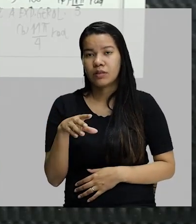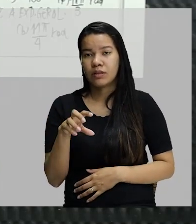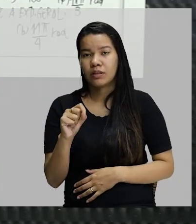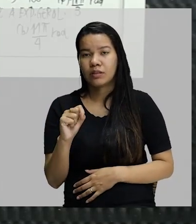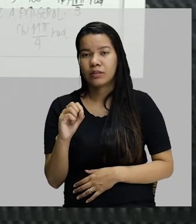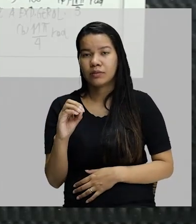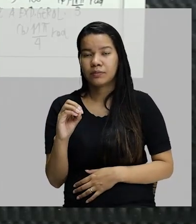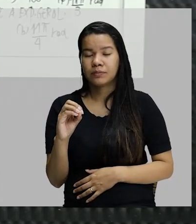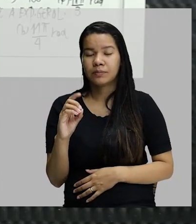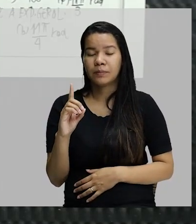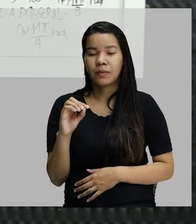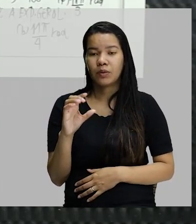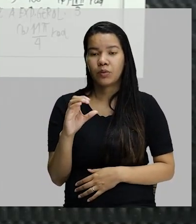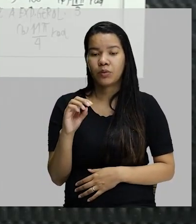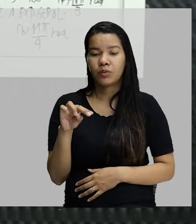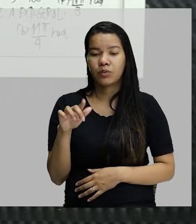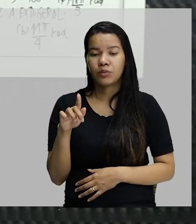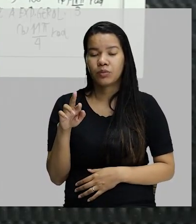480, ele é